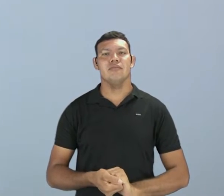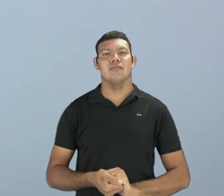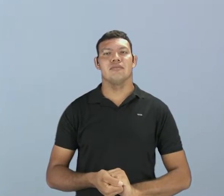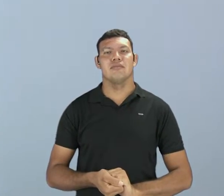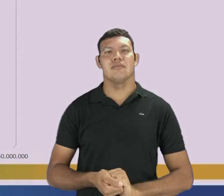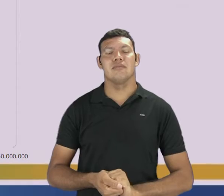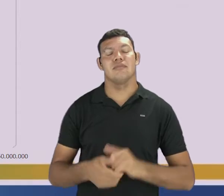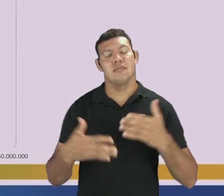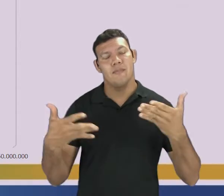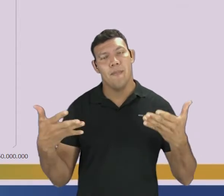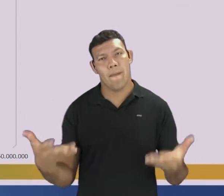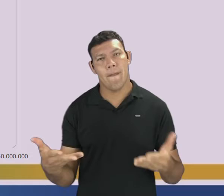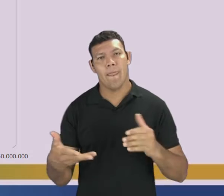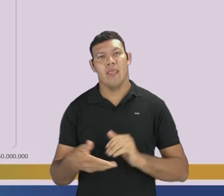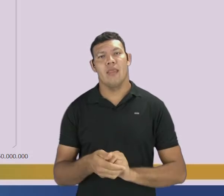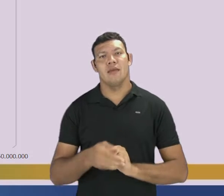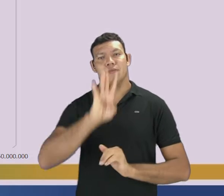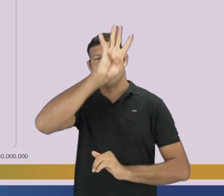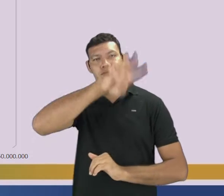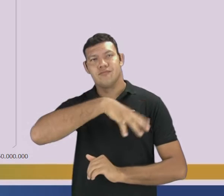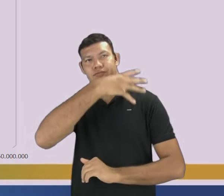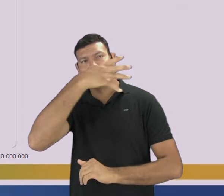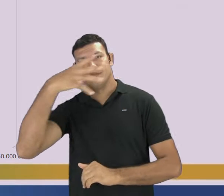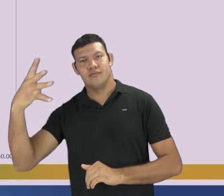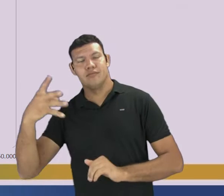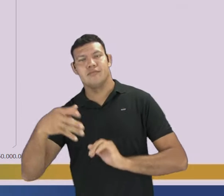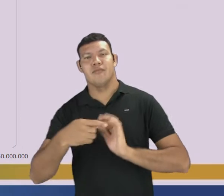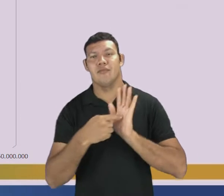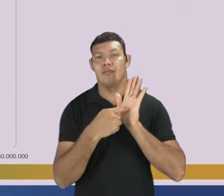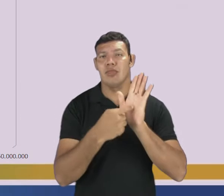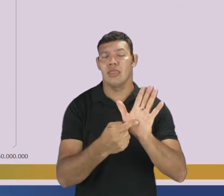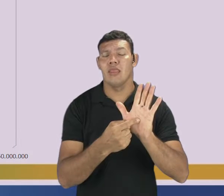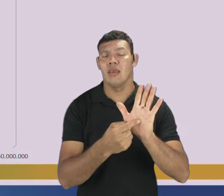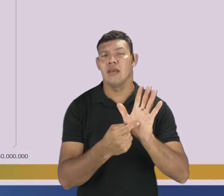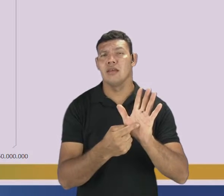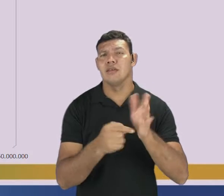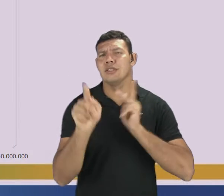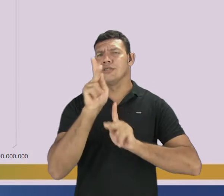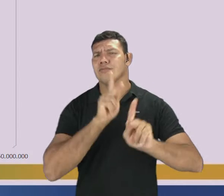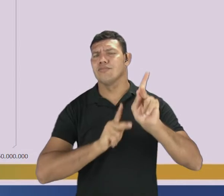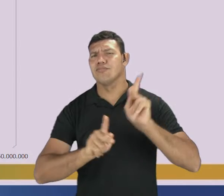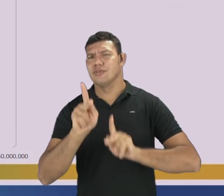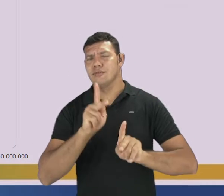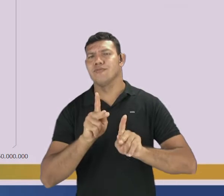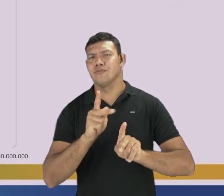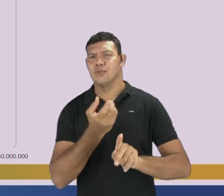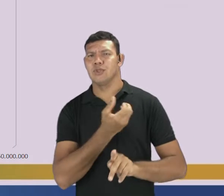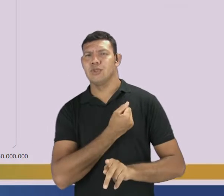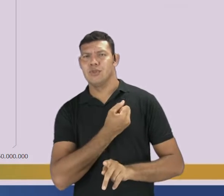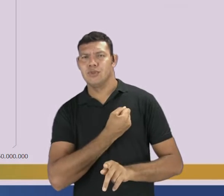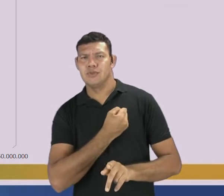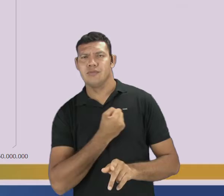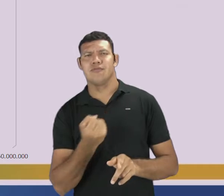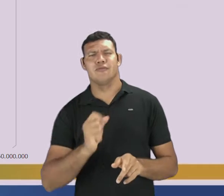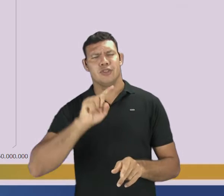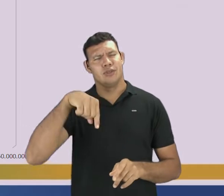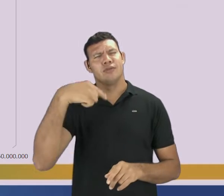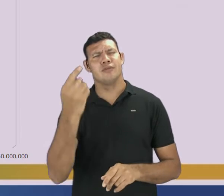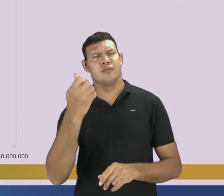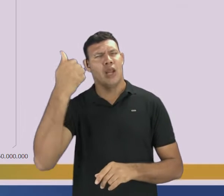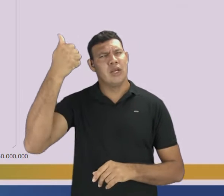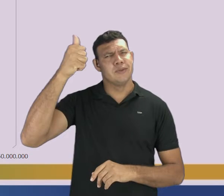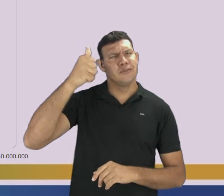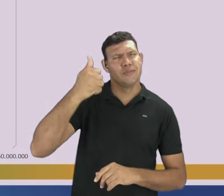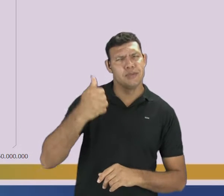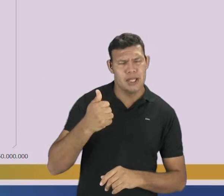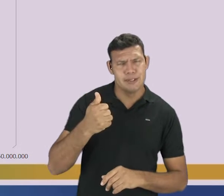Então, nós temos aí um quadro que mostra, né, a população brasileira em números. Então, depois vocês podem